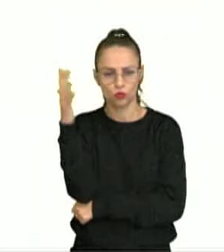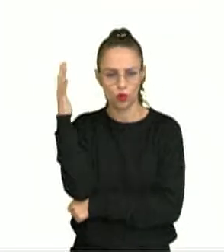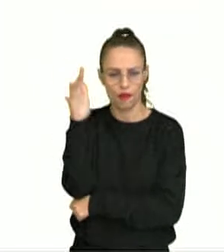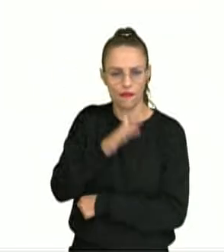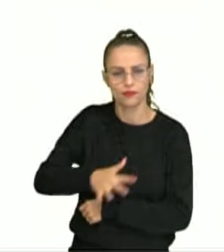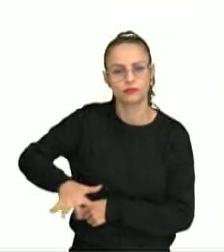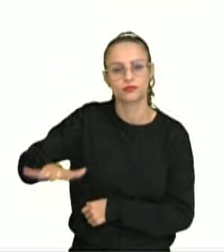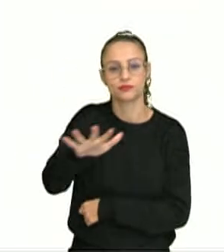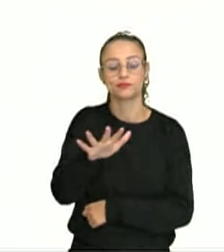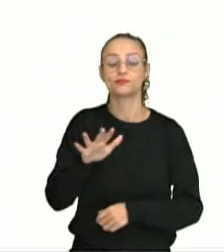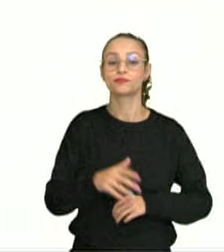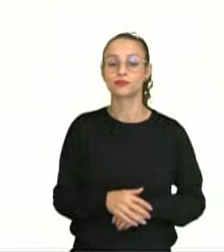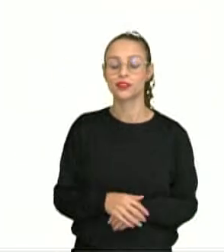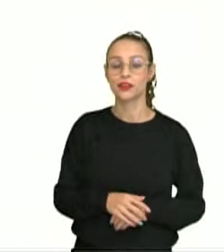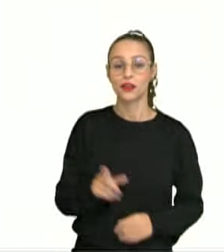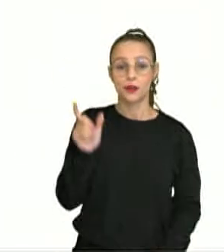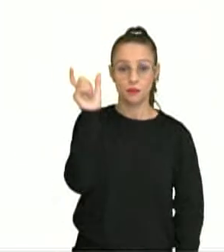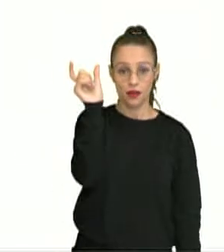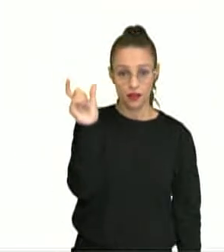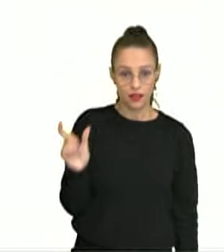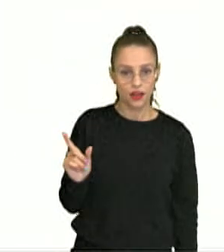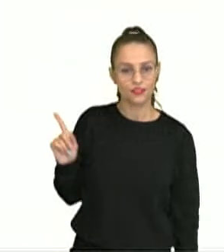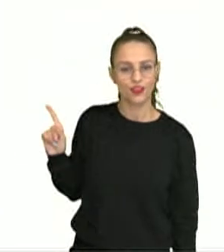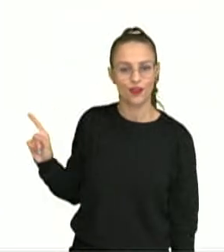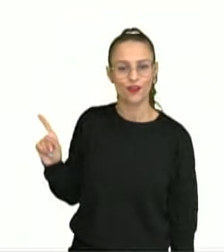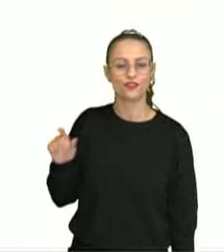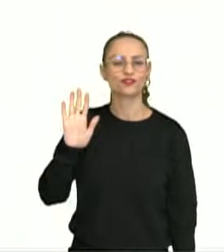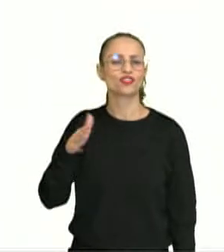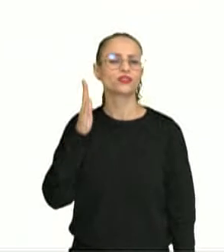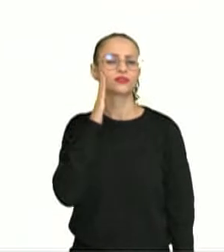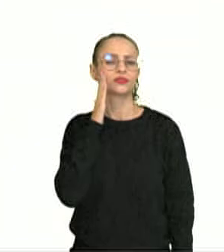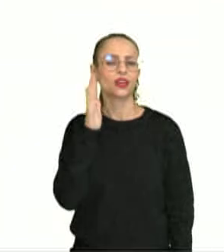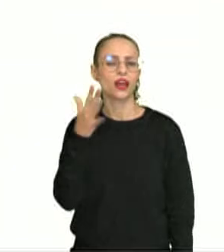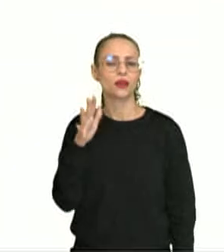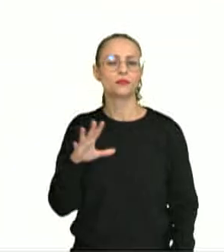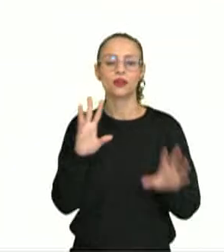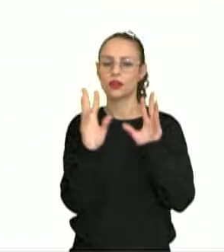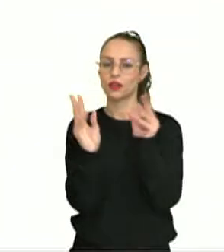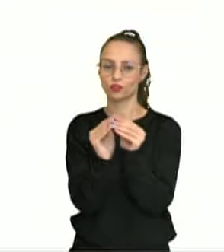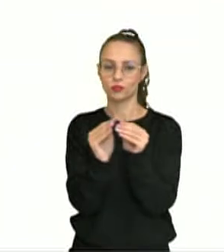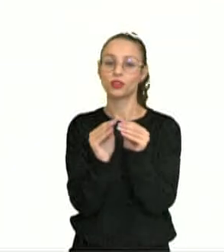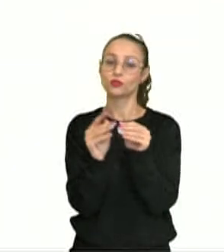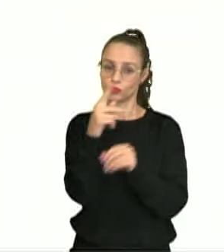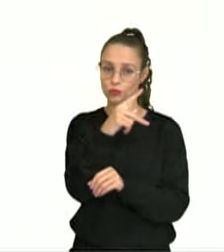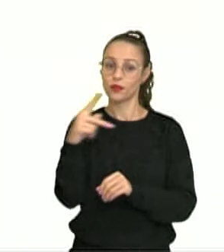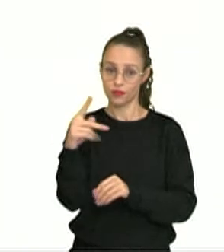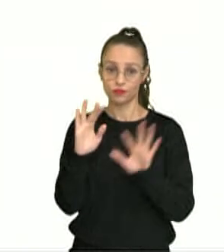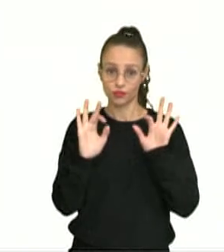Só lendo aqui as palavras eu já tenho uma ideia o quê? Do resuminho desse parágrafo, fica fácil.